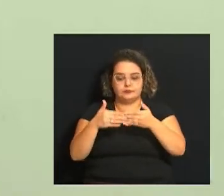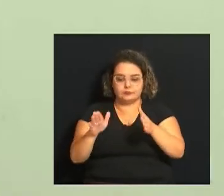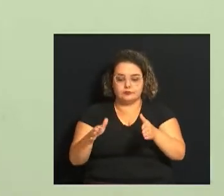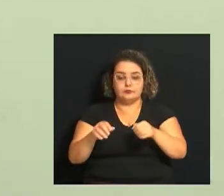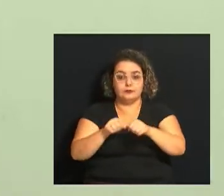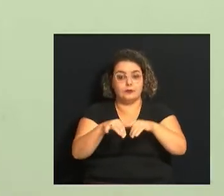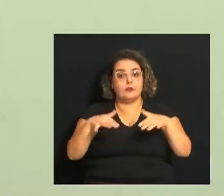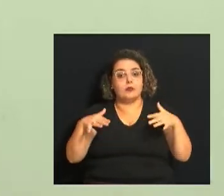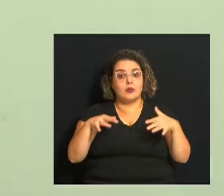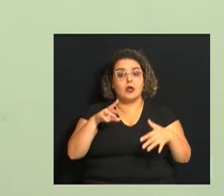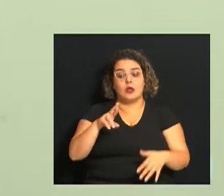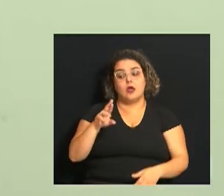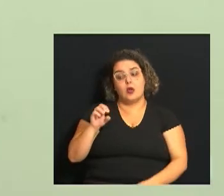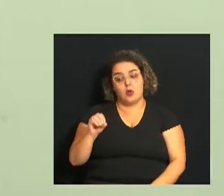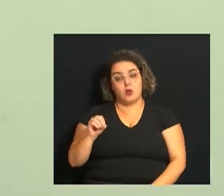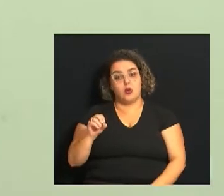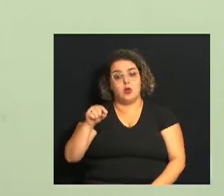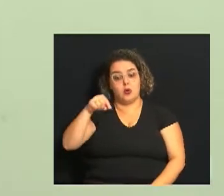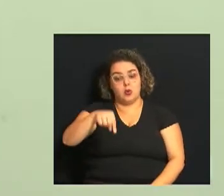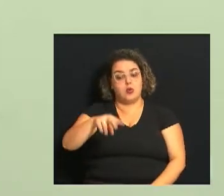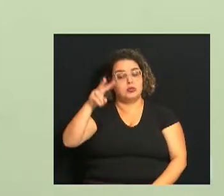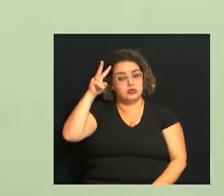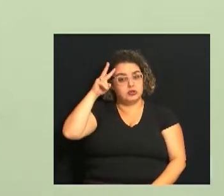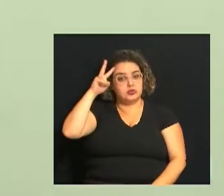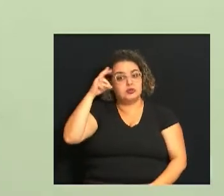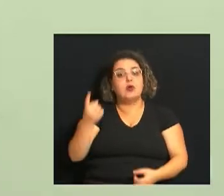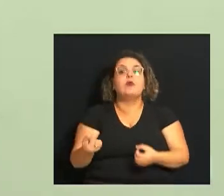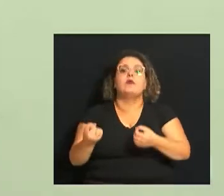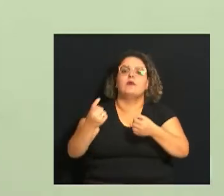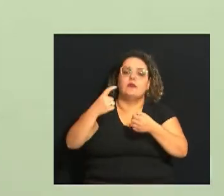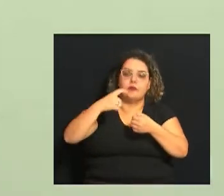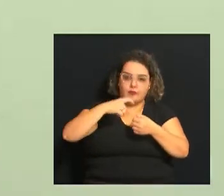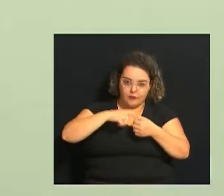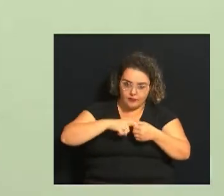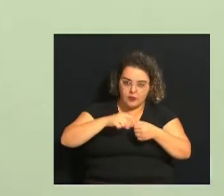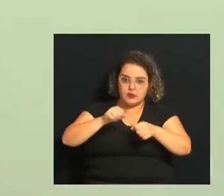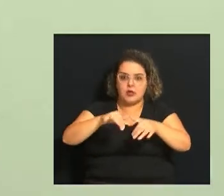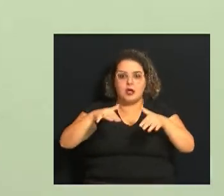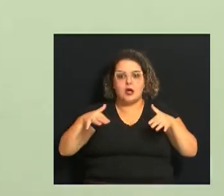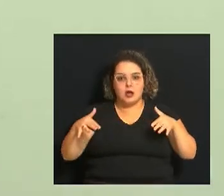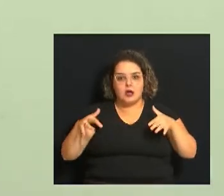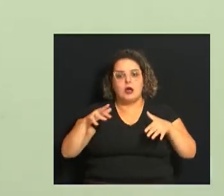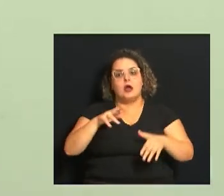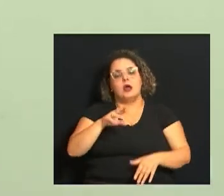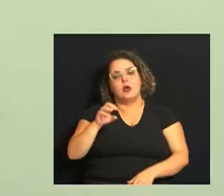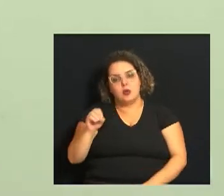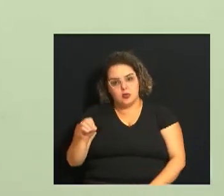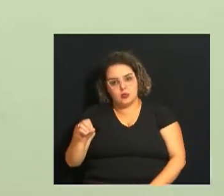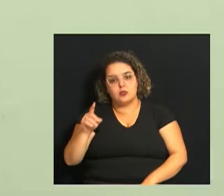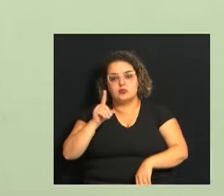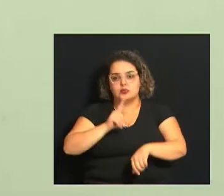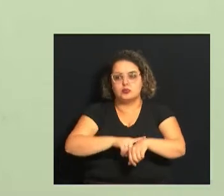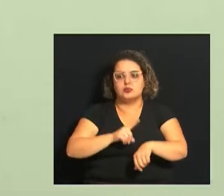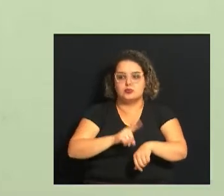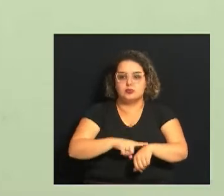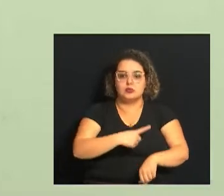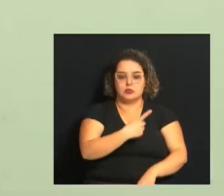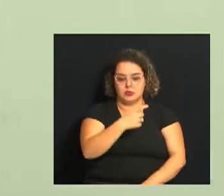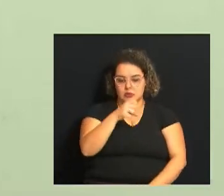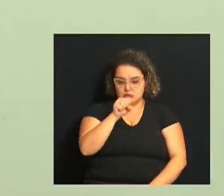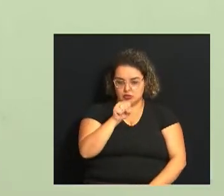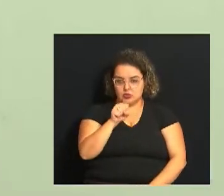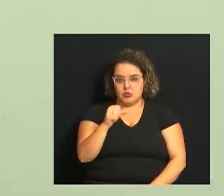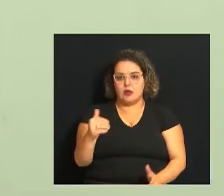sessões ordinárias. A partir de segunda-feira, ela volta a ser sessão ordinária aqui no horário habitual, das 18 horas até